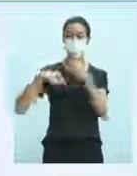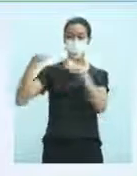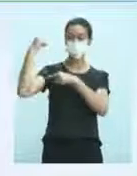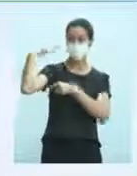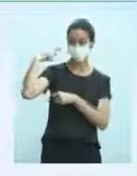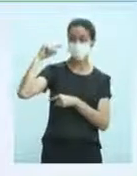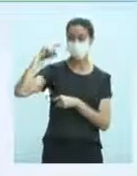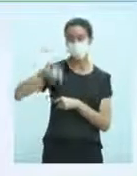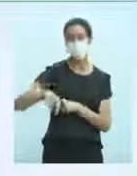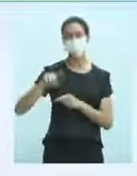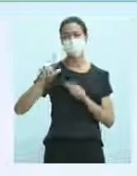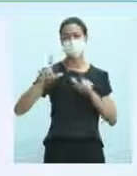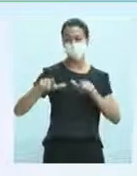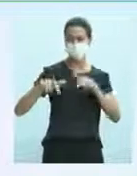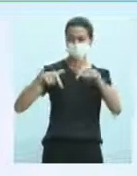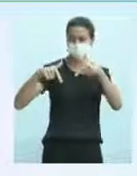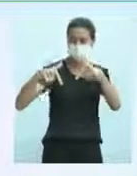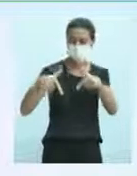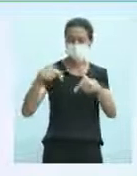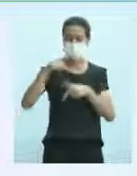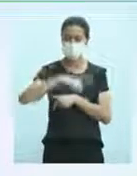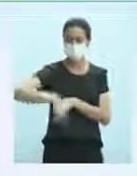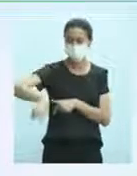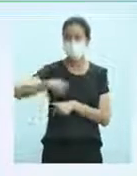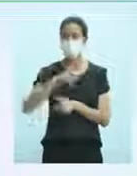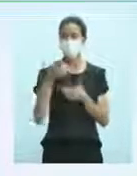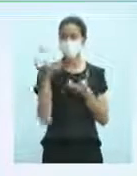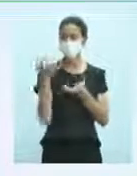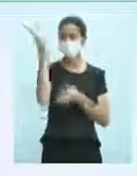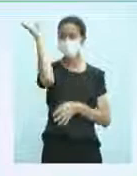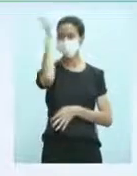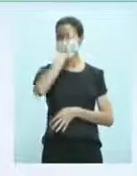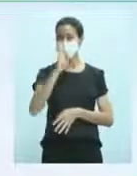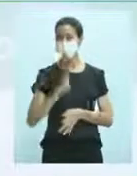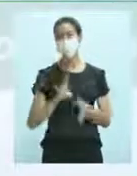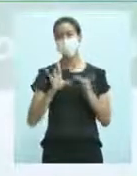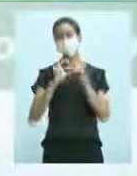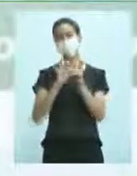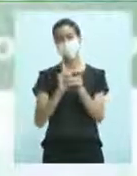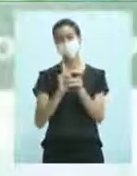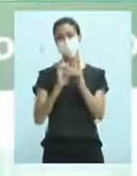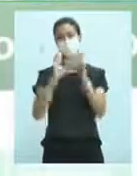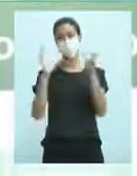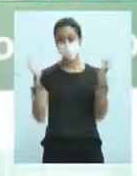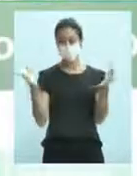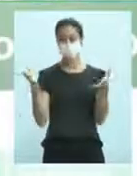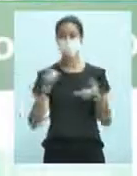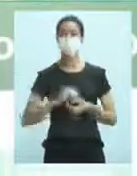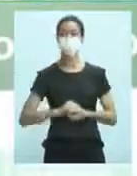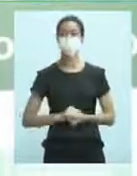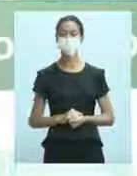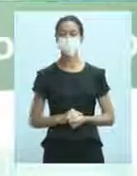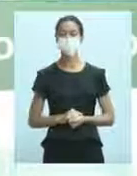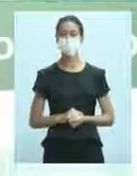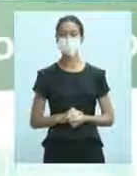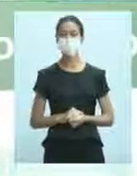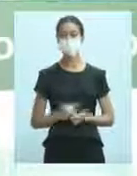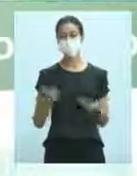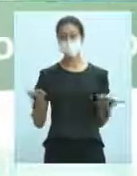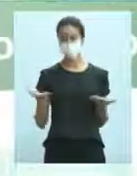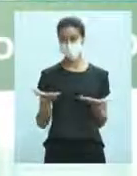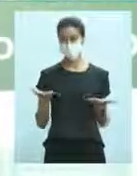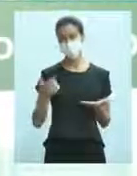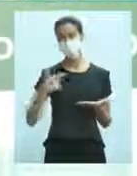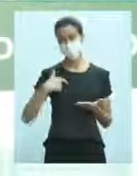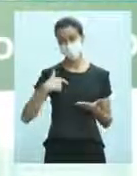liberdade pela independência do brasil a quem o passa aqui as minhas reminiscências ou seja manda